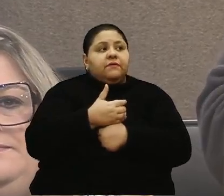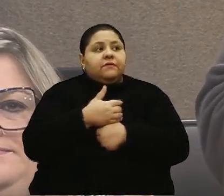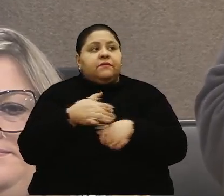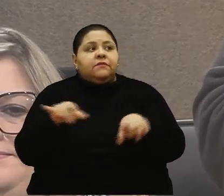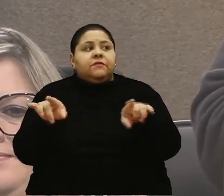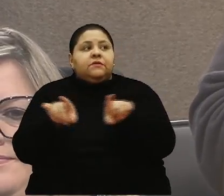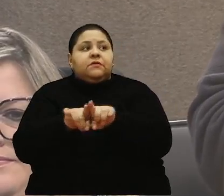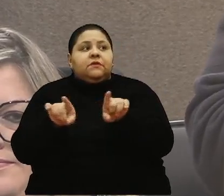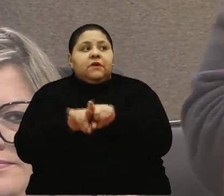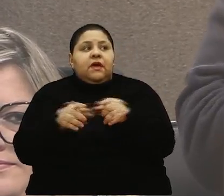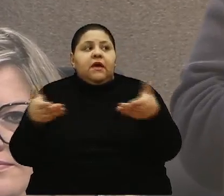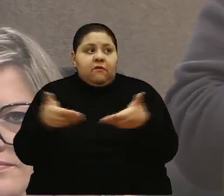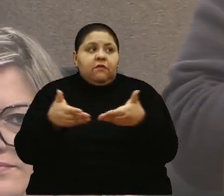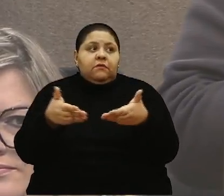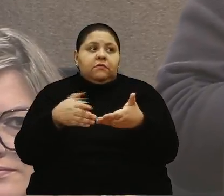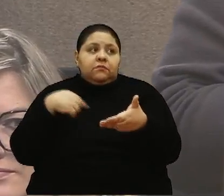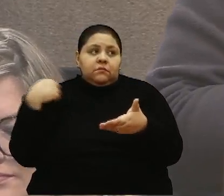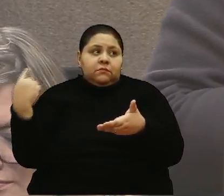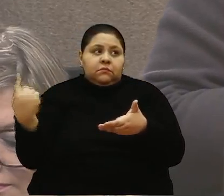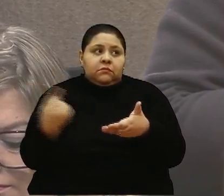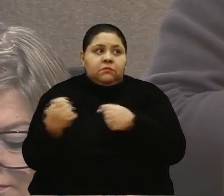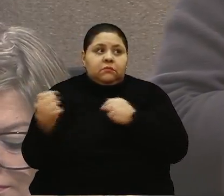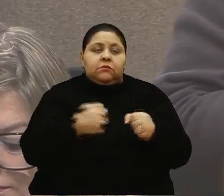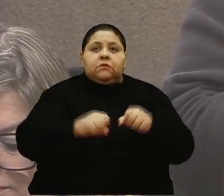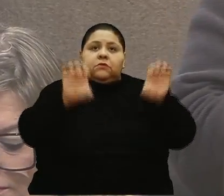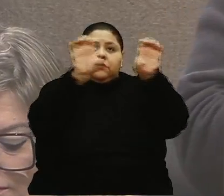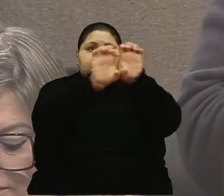mas passou da hora de a gente poder ter essa